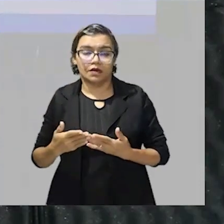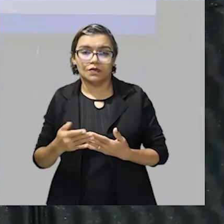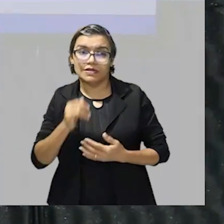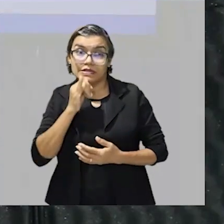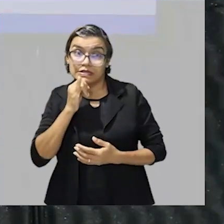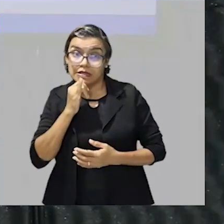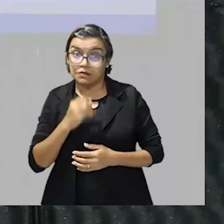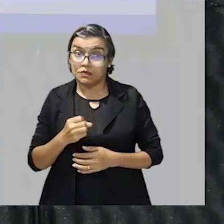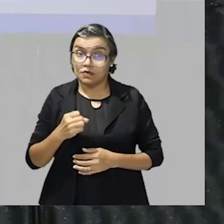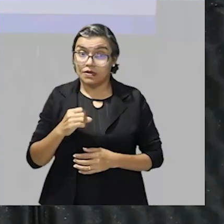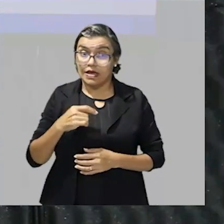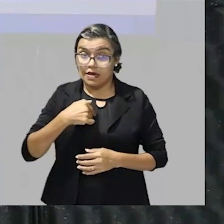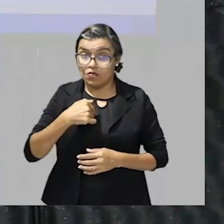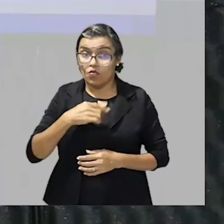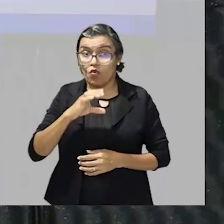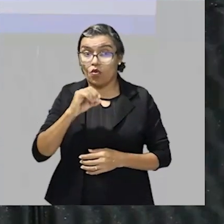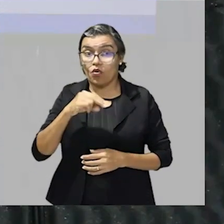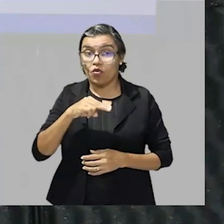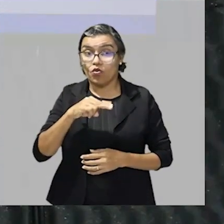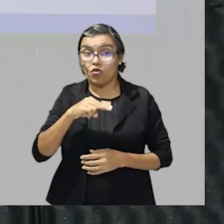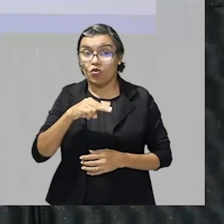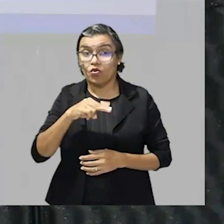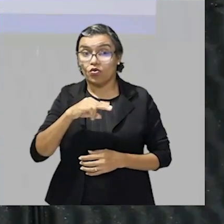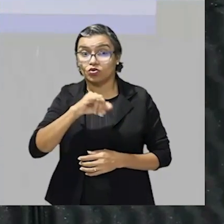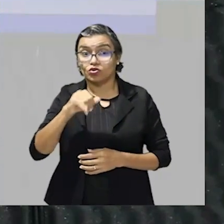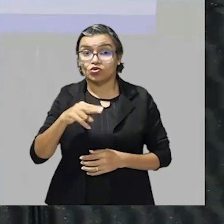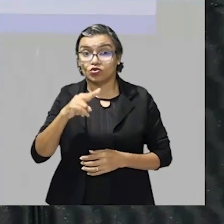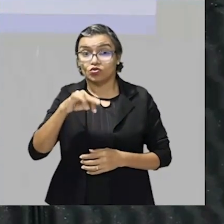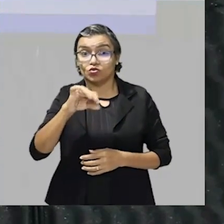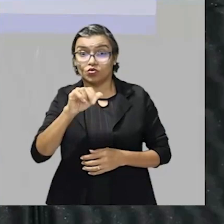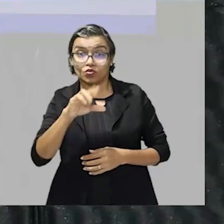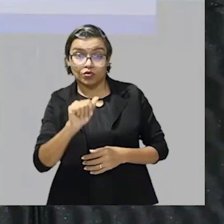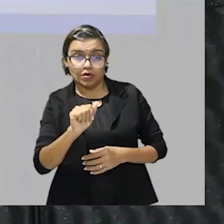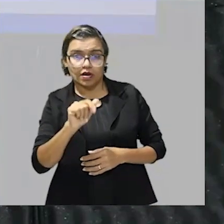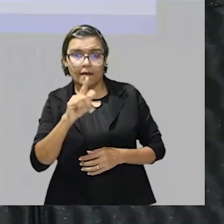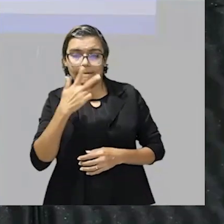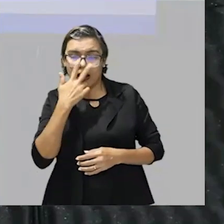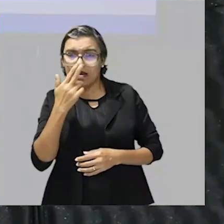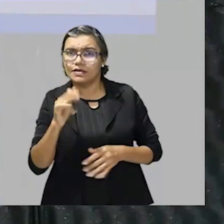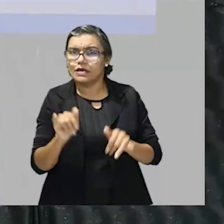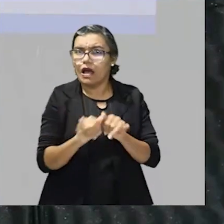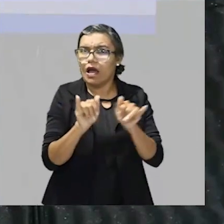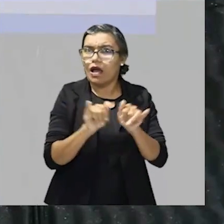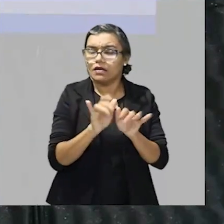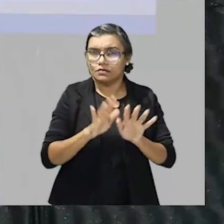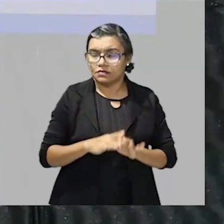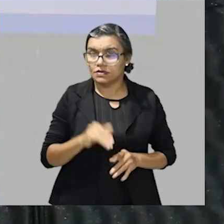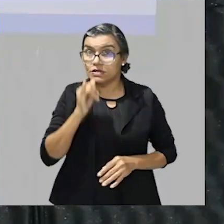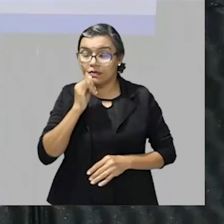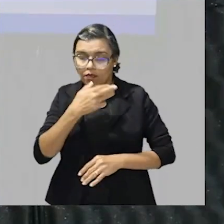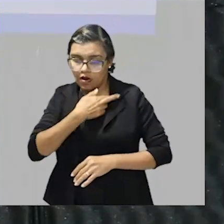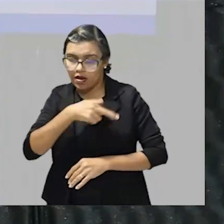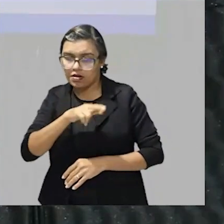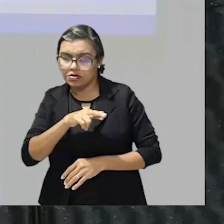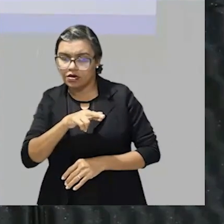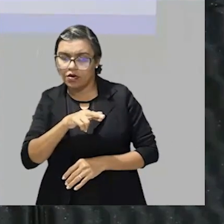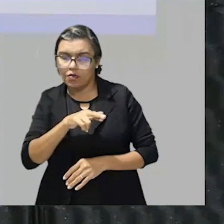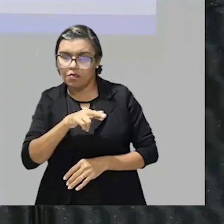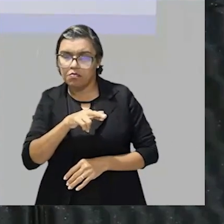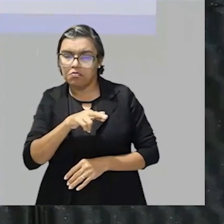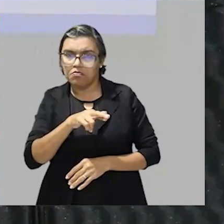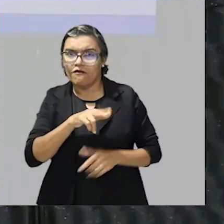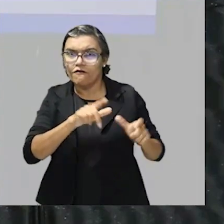bobagem então o respeito é importante eu não sou da religião x mas eu tenho que respeitar então